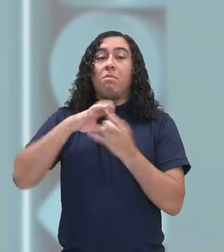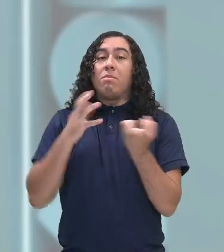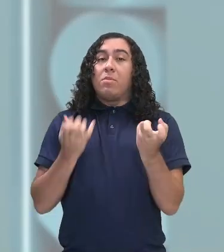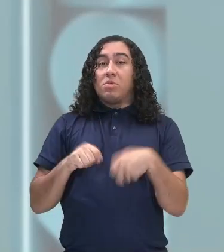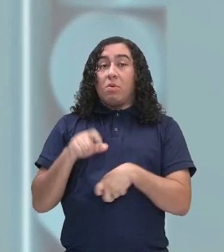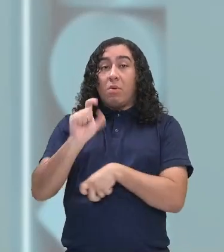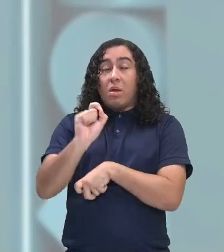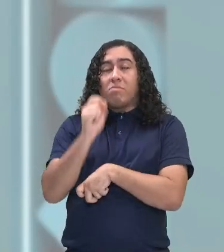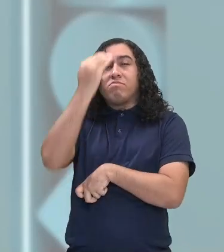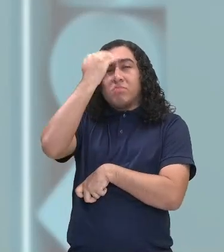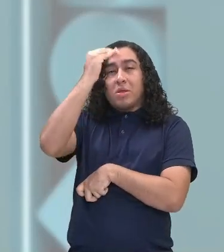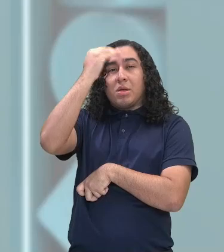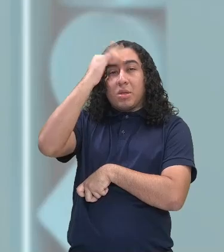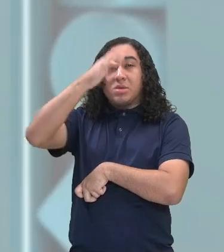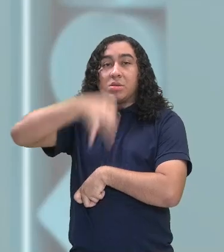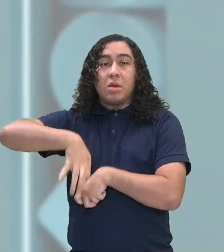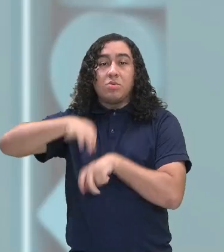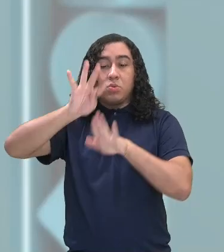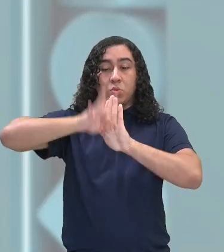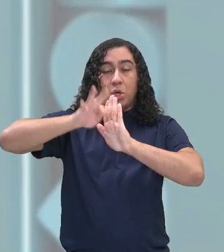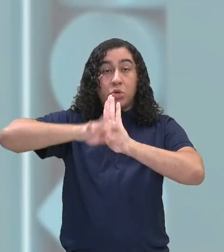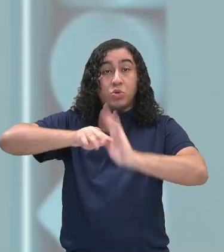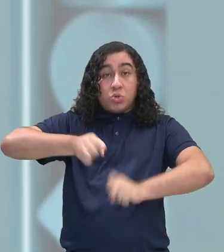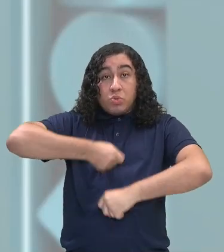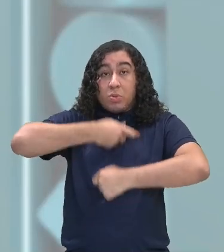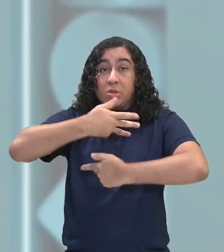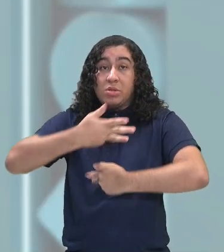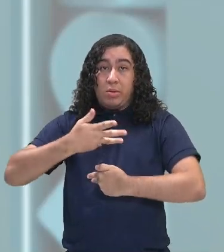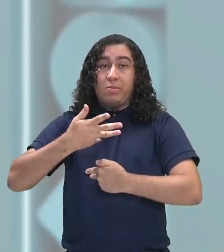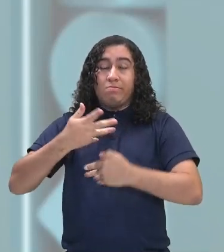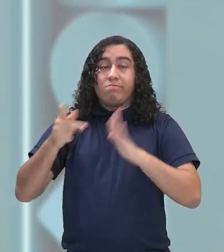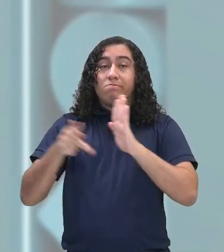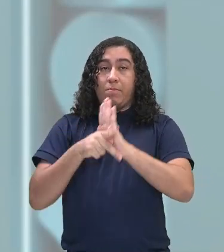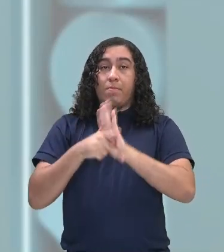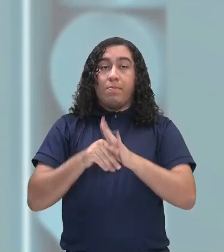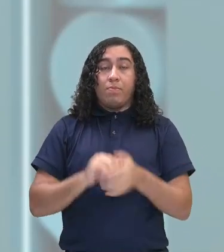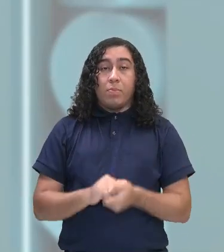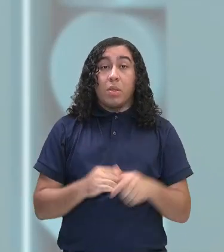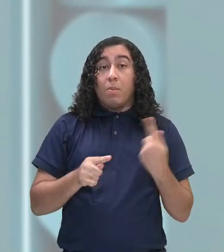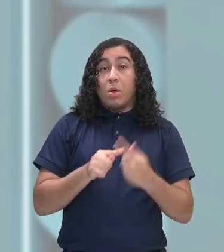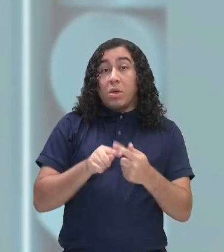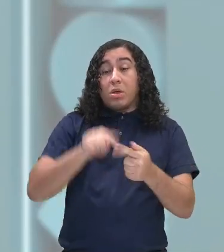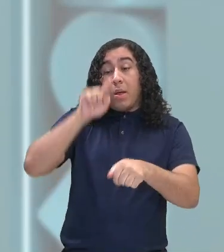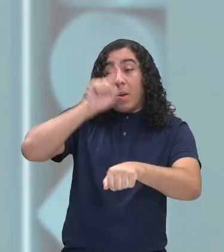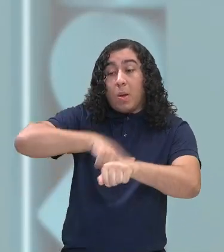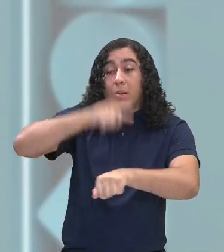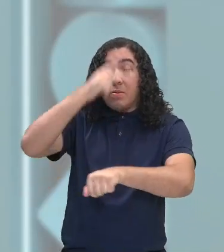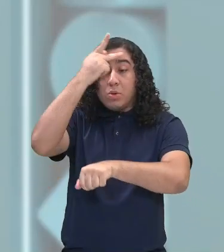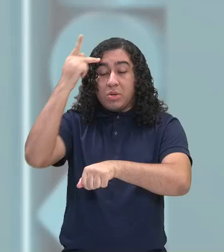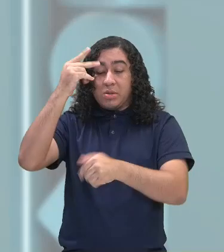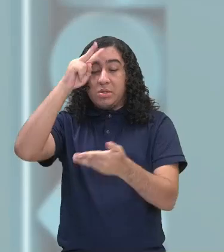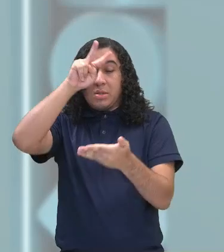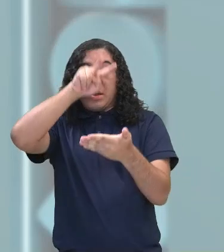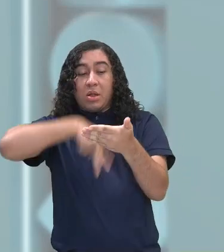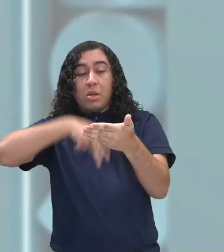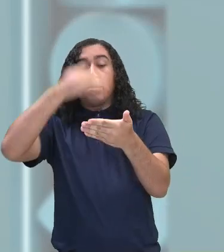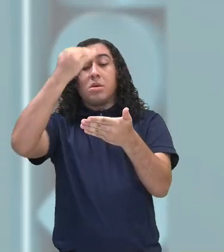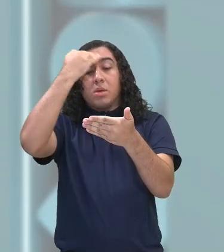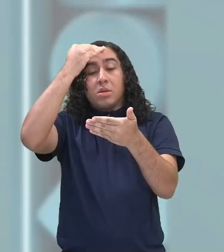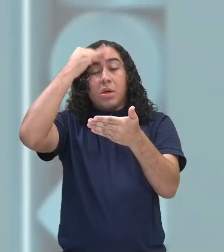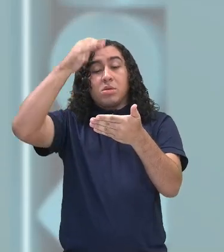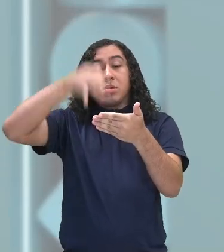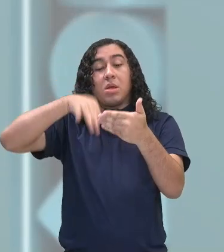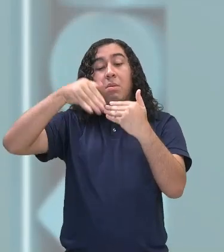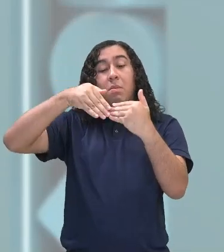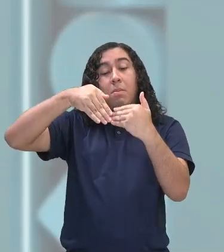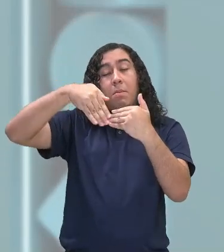consegue captar a mensagem que o poeta passou para você. Porque aí você vai entender e vai ler e interpretar